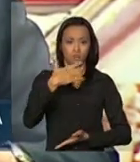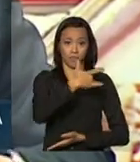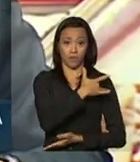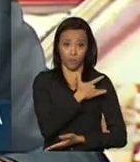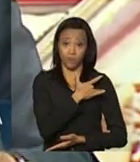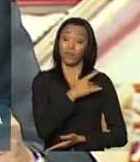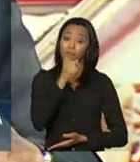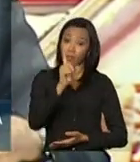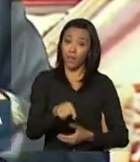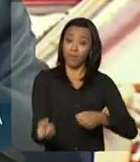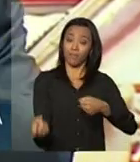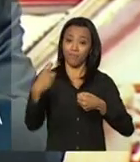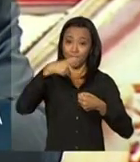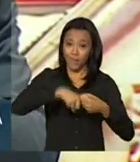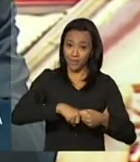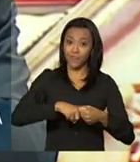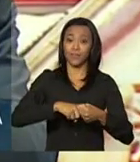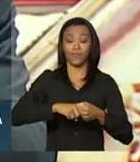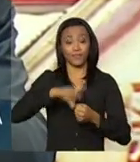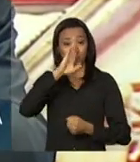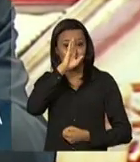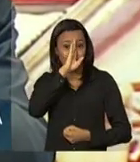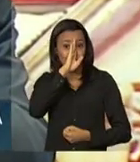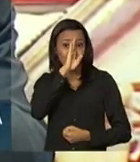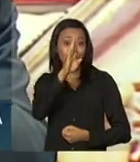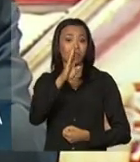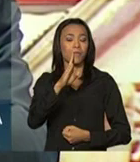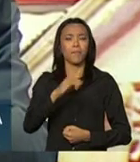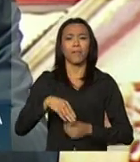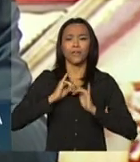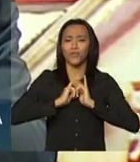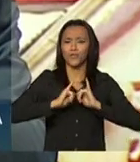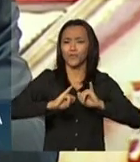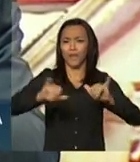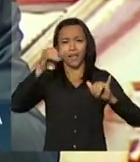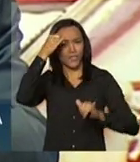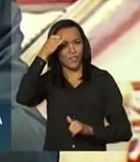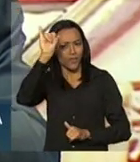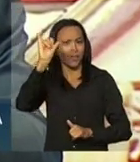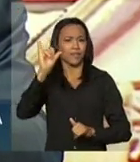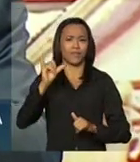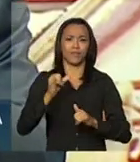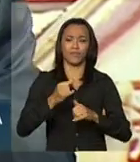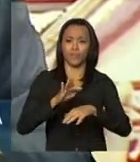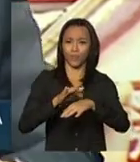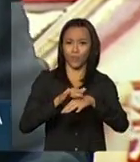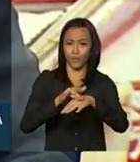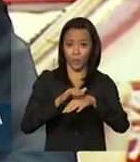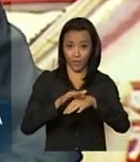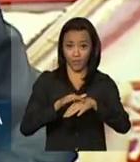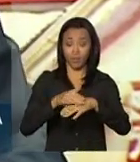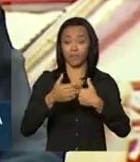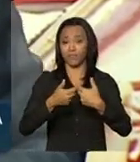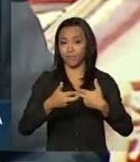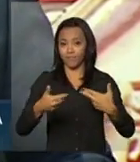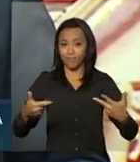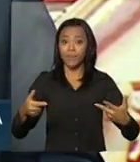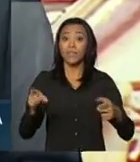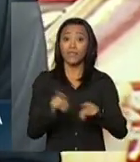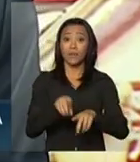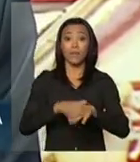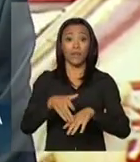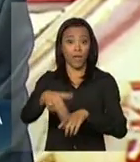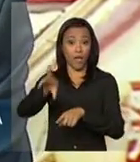né, os parceiros aí fundamentais nas ações de prevenção, de aumento do acesso ao diagnóstico. Jurandir Frutuoso,